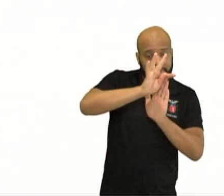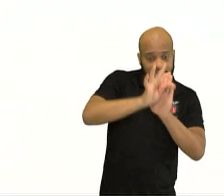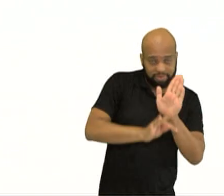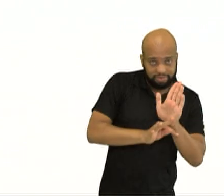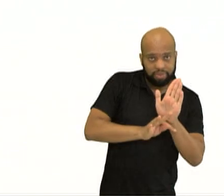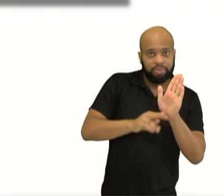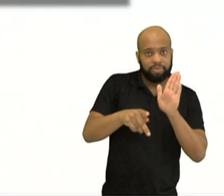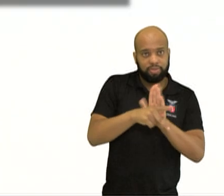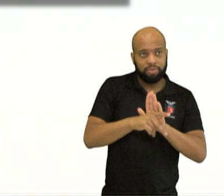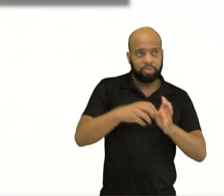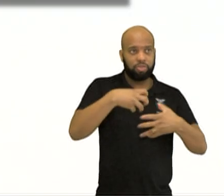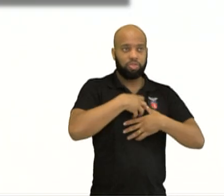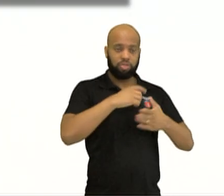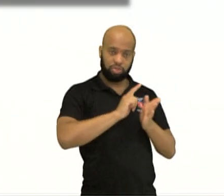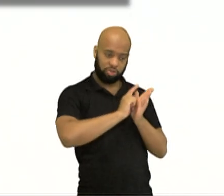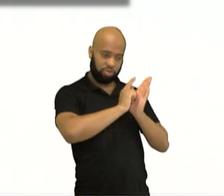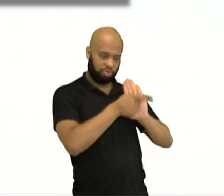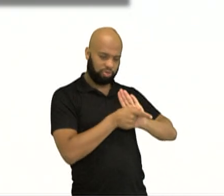tragédia grega.